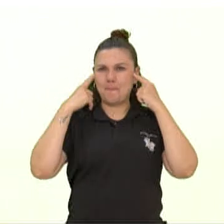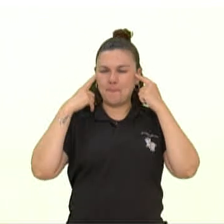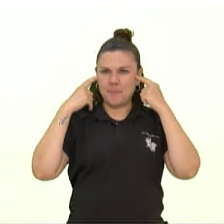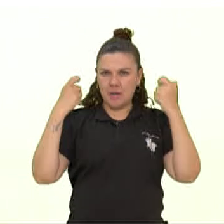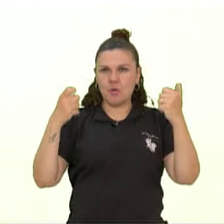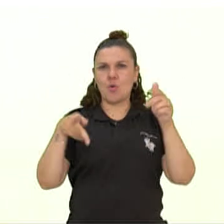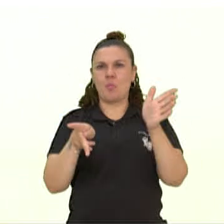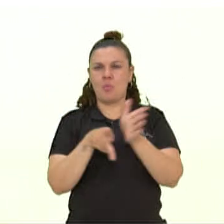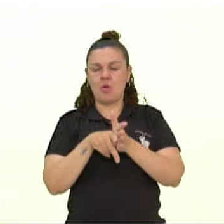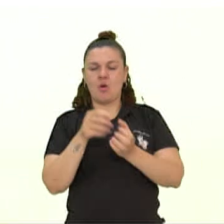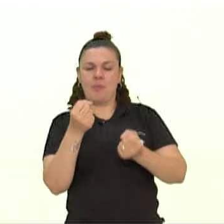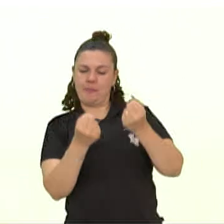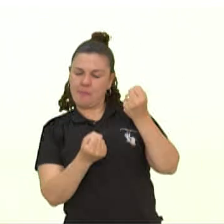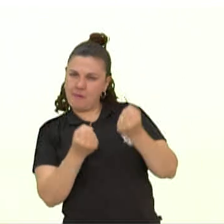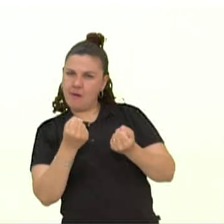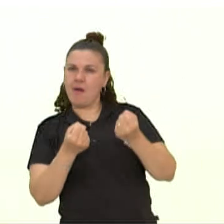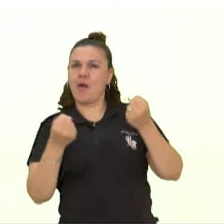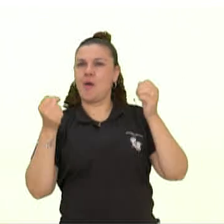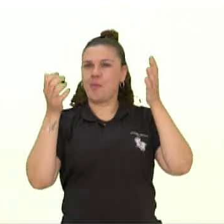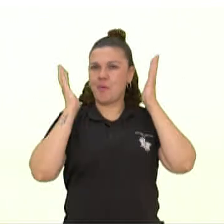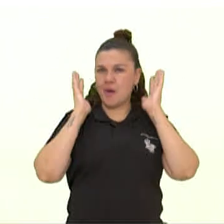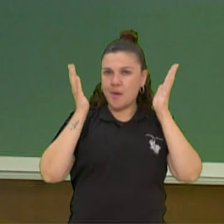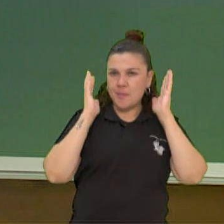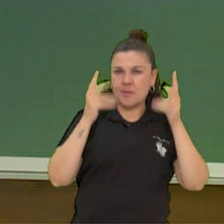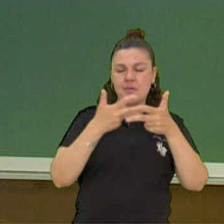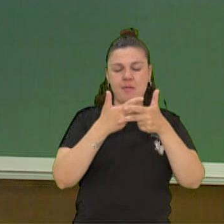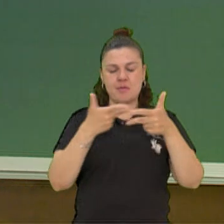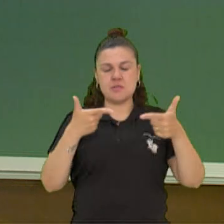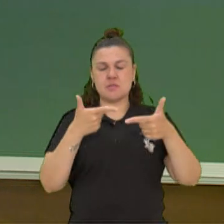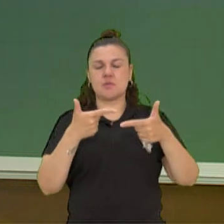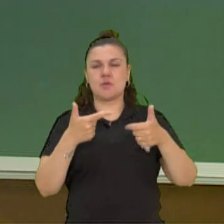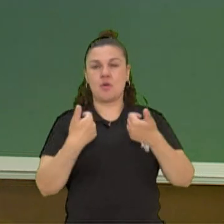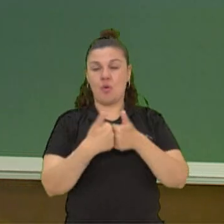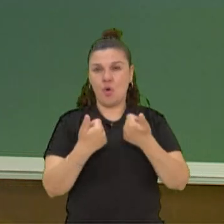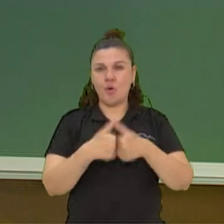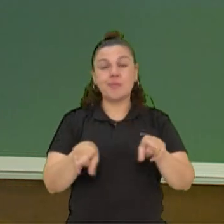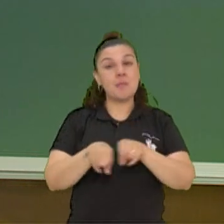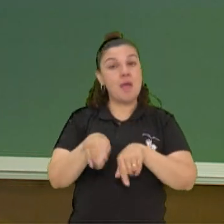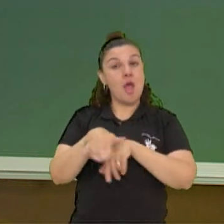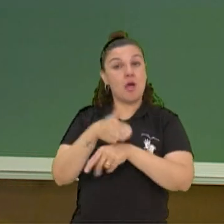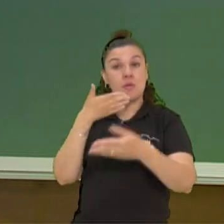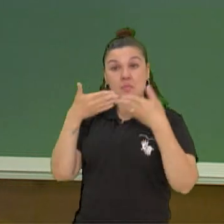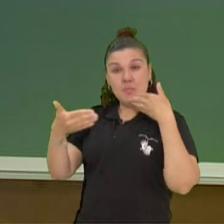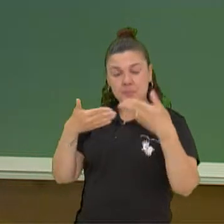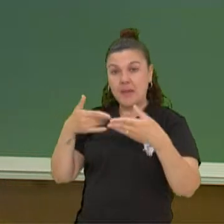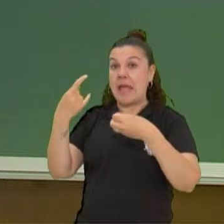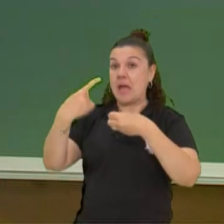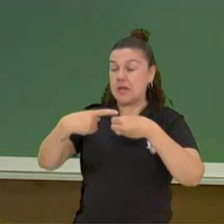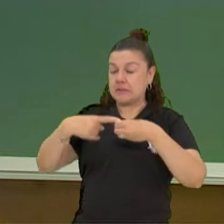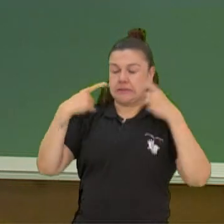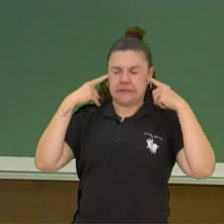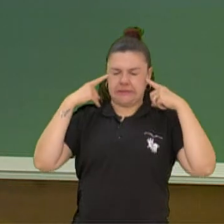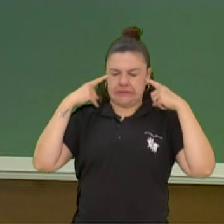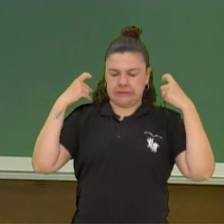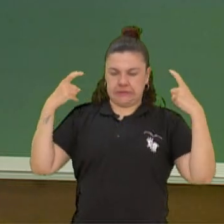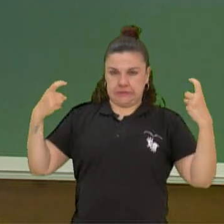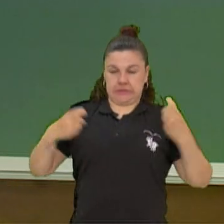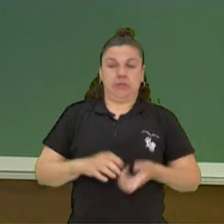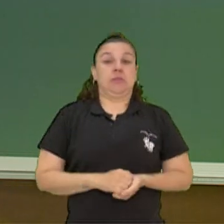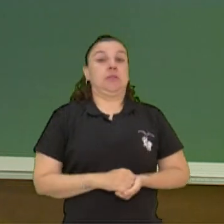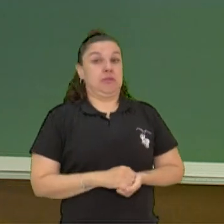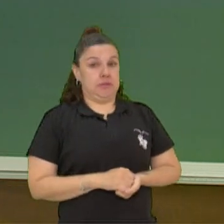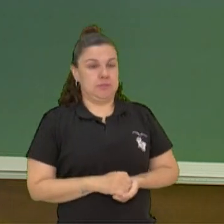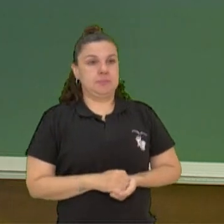emitido pelos veículos de transporte, até a comunicação das pessoas. A cidade é um lugar extremamente